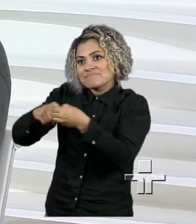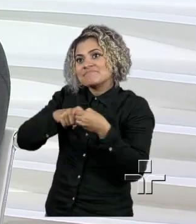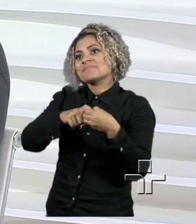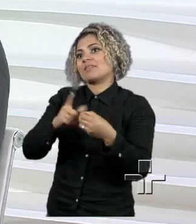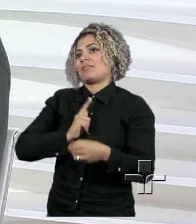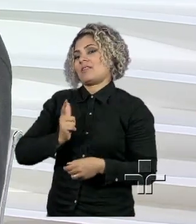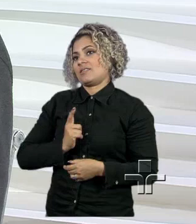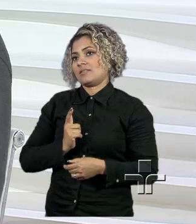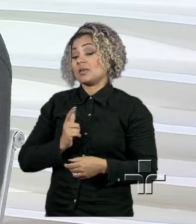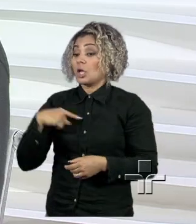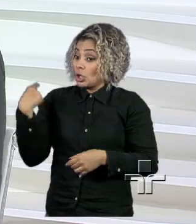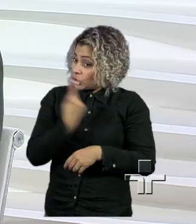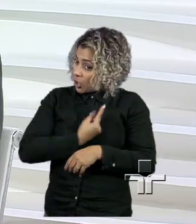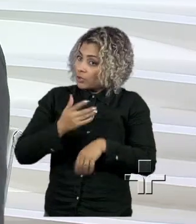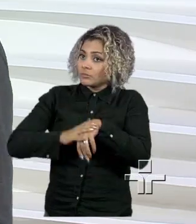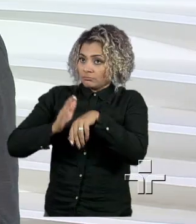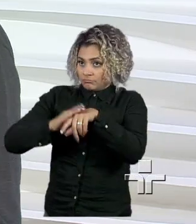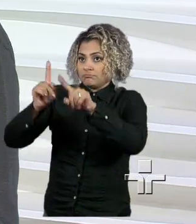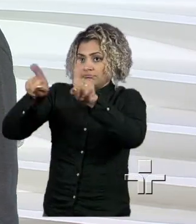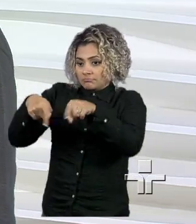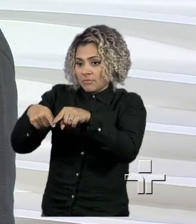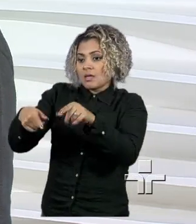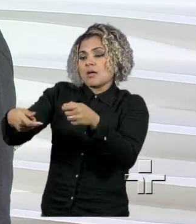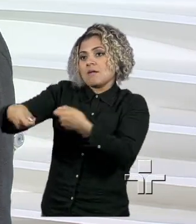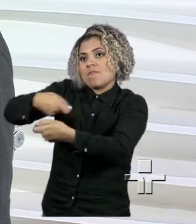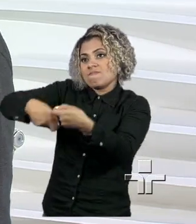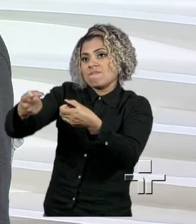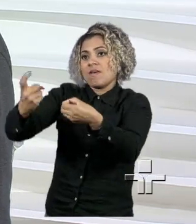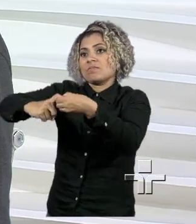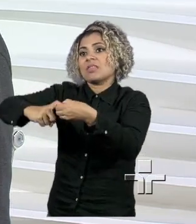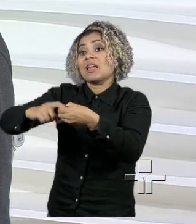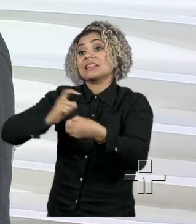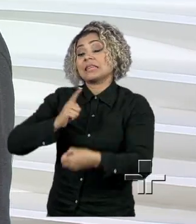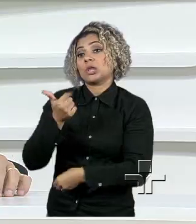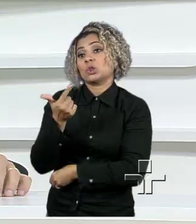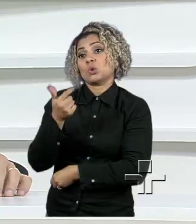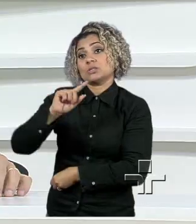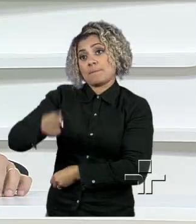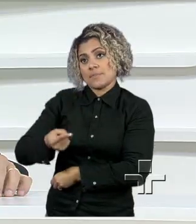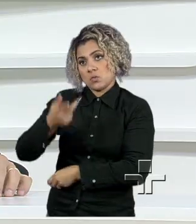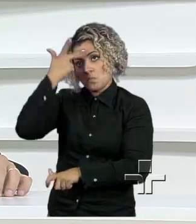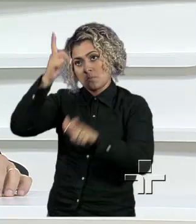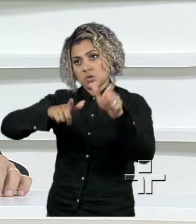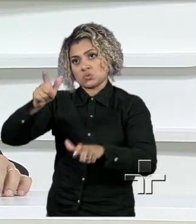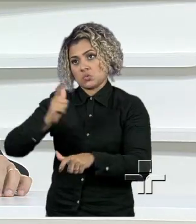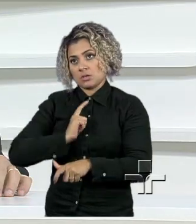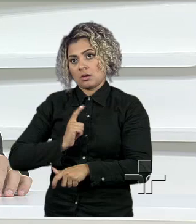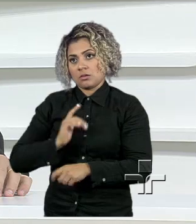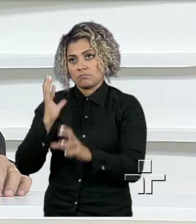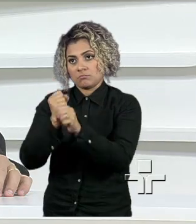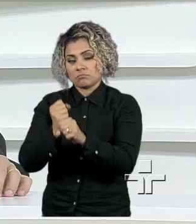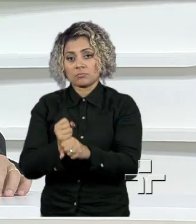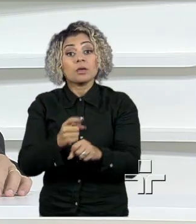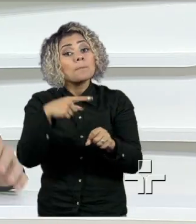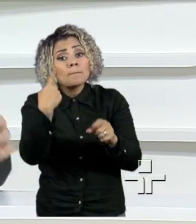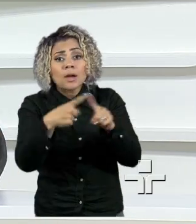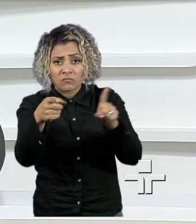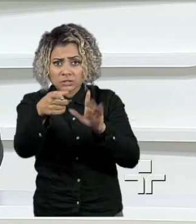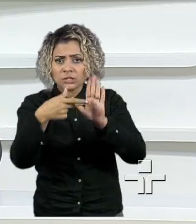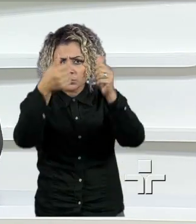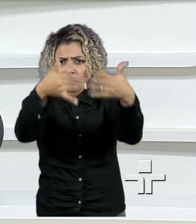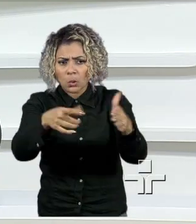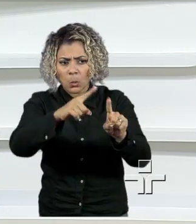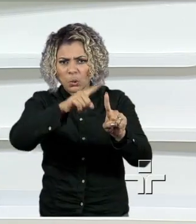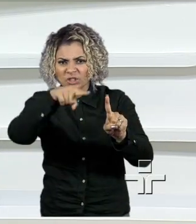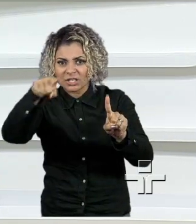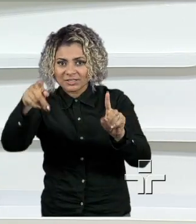diretos entre nós, os franqueados, nós somos 12 mil pessoas. Não, é que você disse que nessa estatística, né,